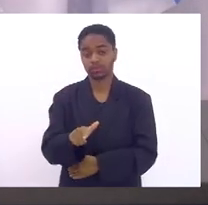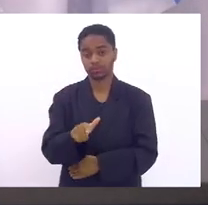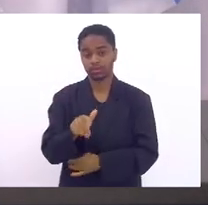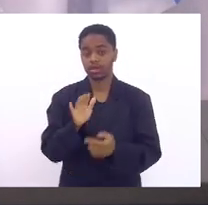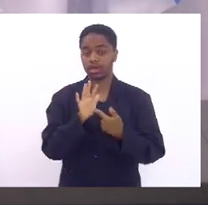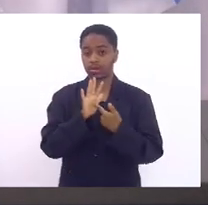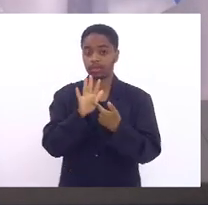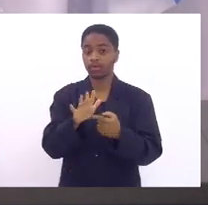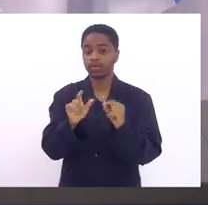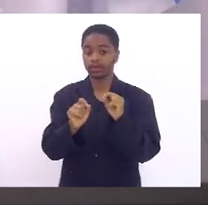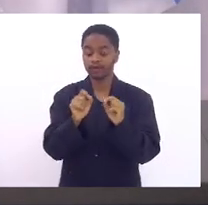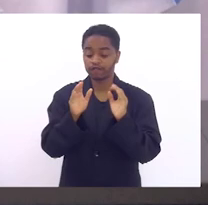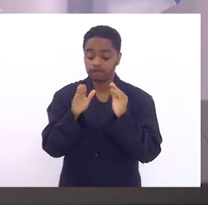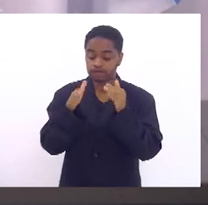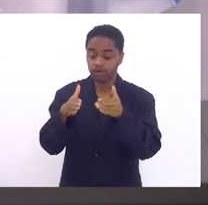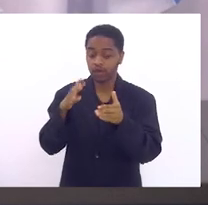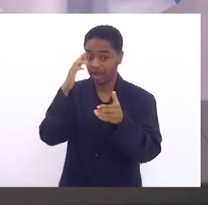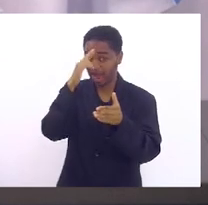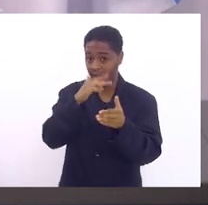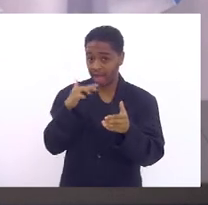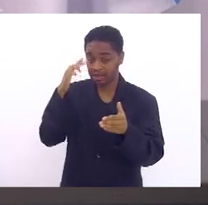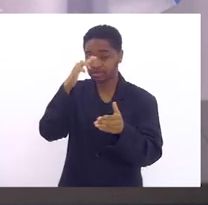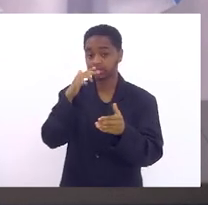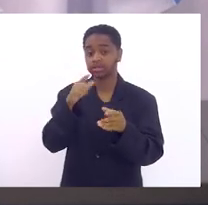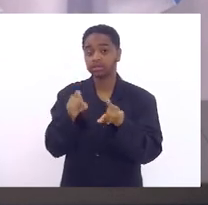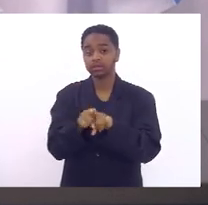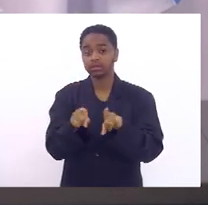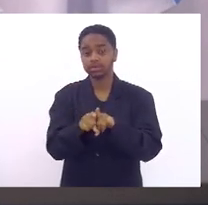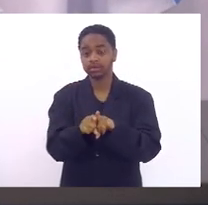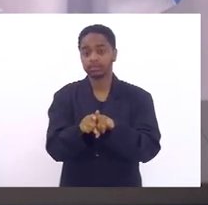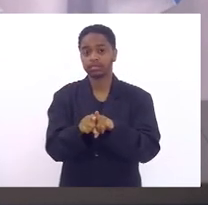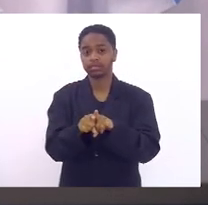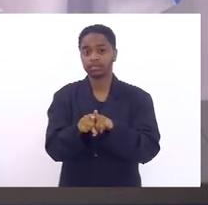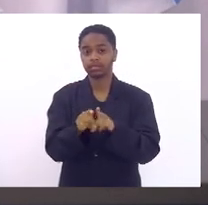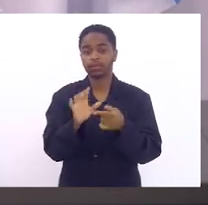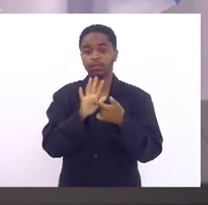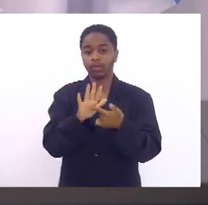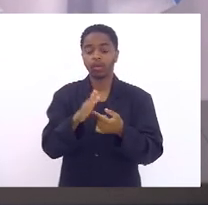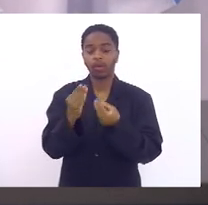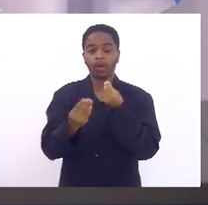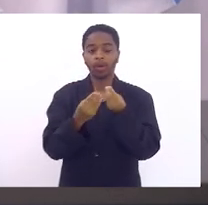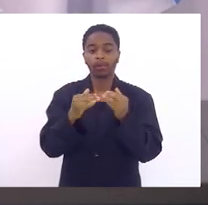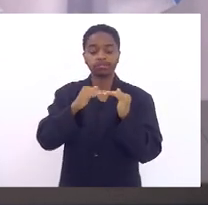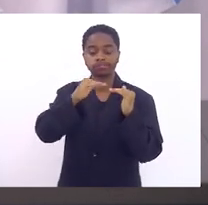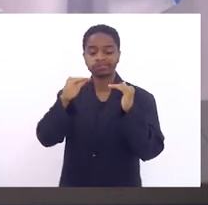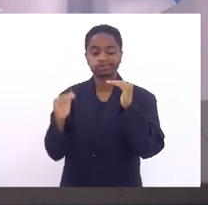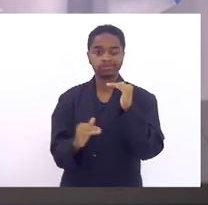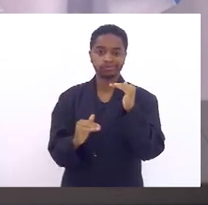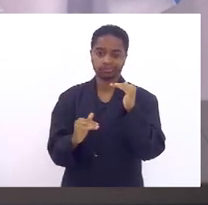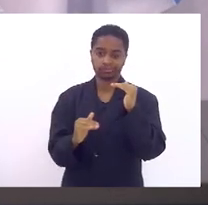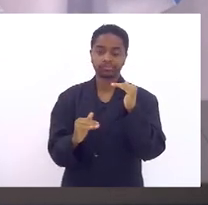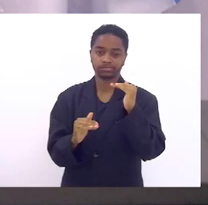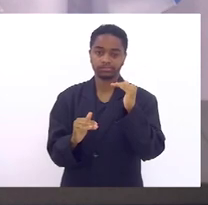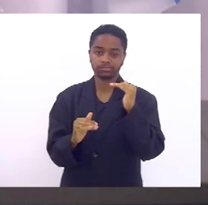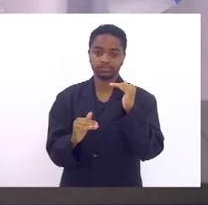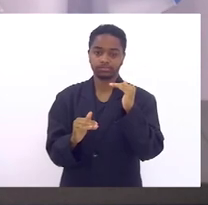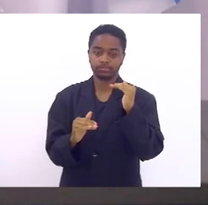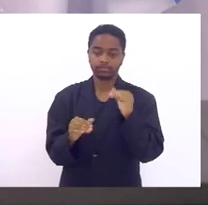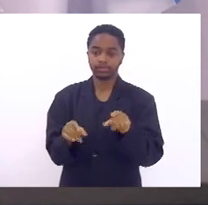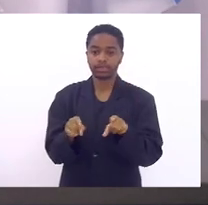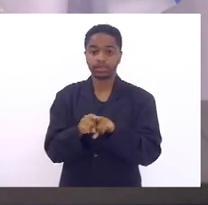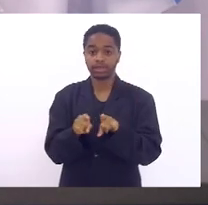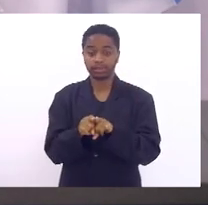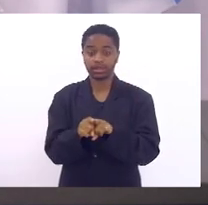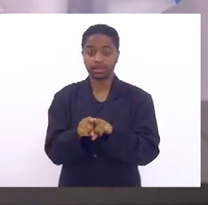recorte racial e e e de desigualdade que a gente se encontra também até no momento